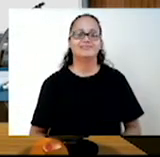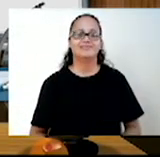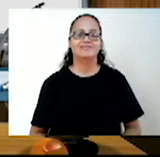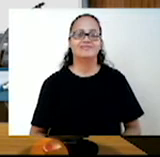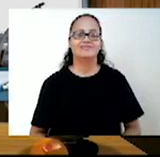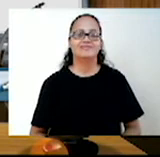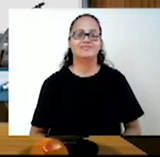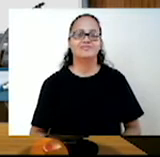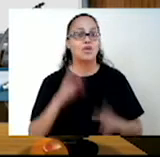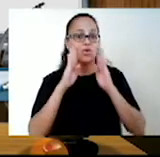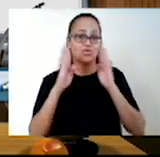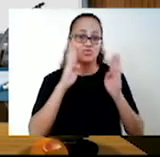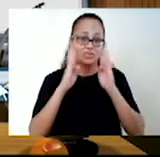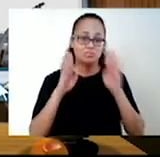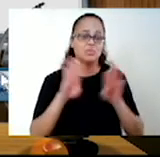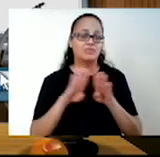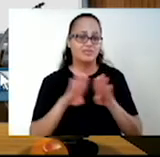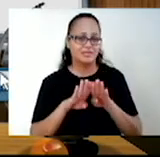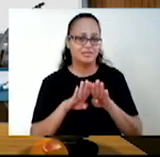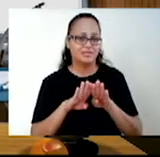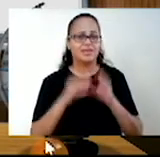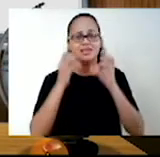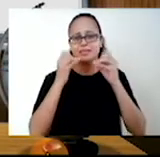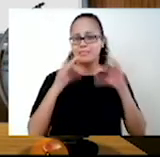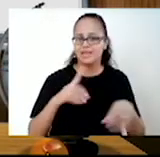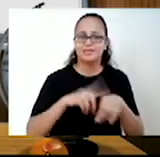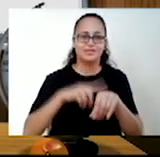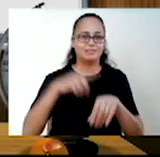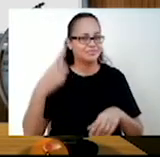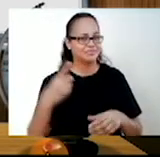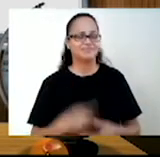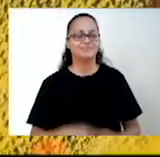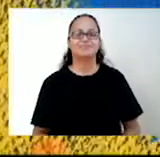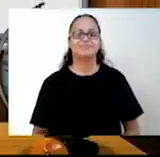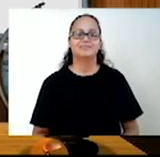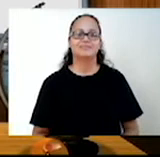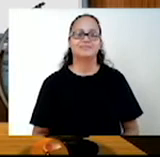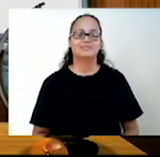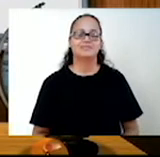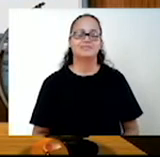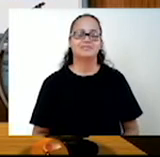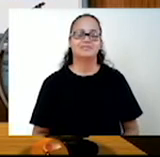explicandotempo@climatempo.com.br ou no Twitter e no Facebook com a hashtag explicandotempo. Até a próxima!